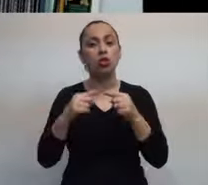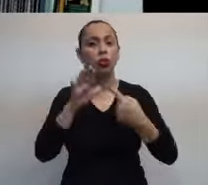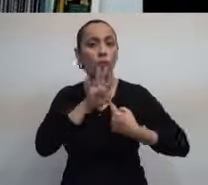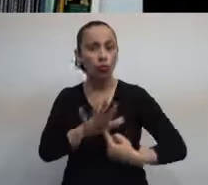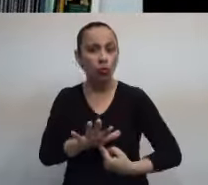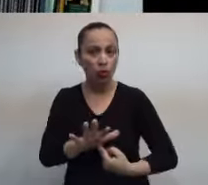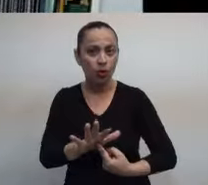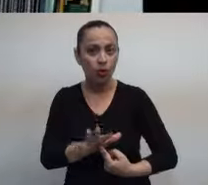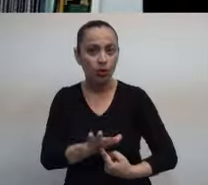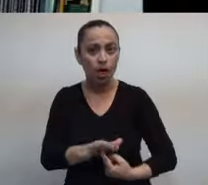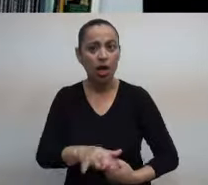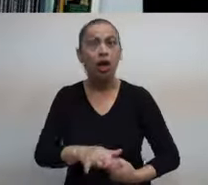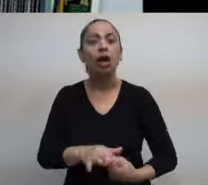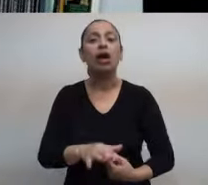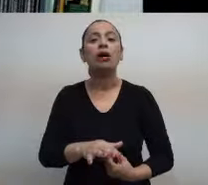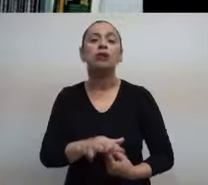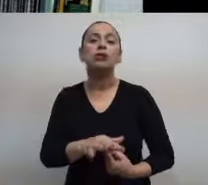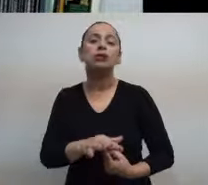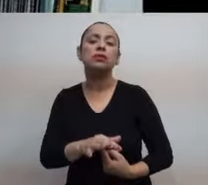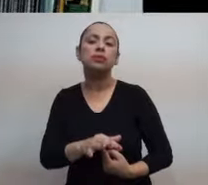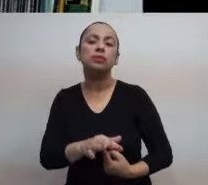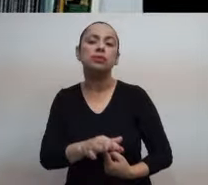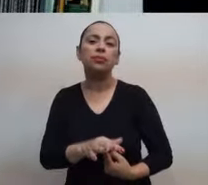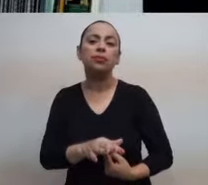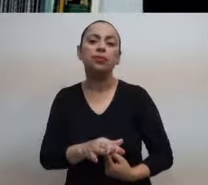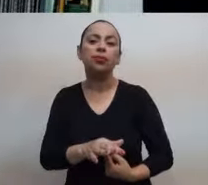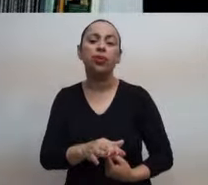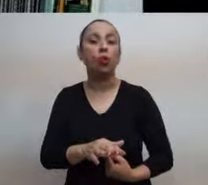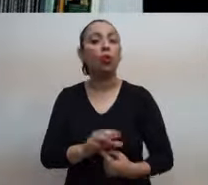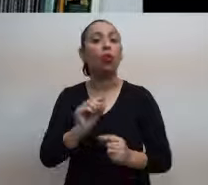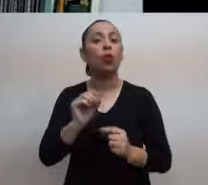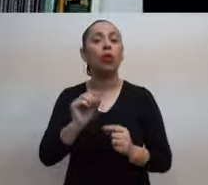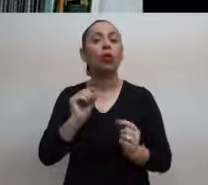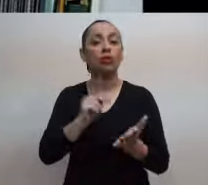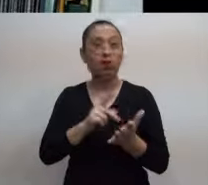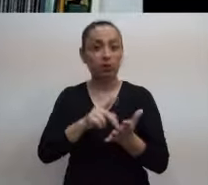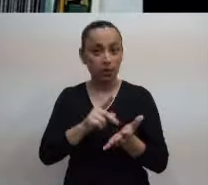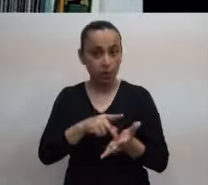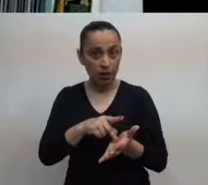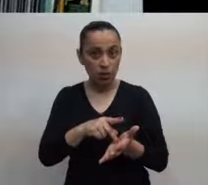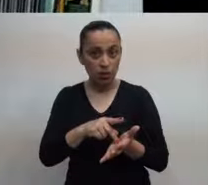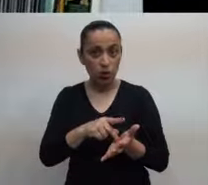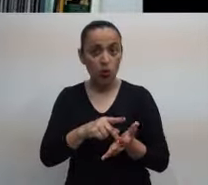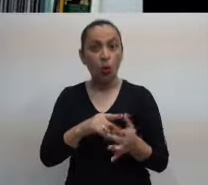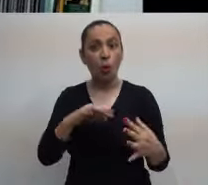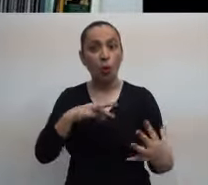Conforme ressalta, o planeta, na verdade,